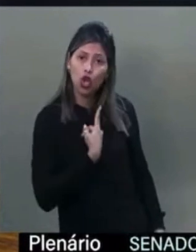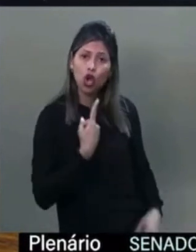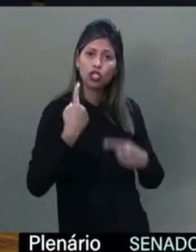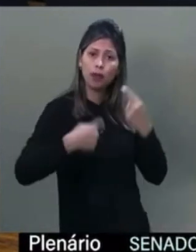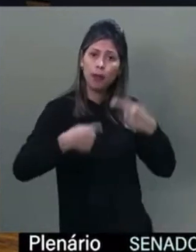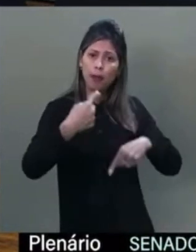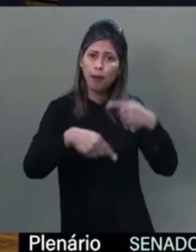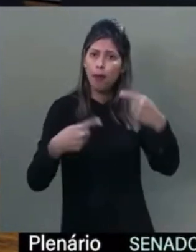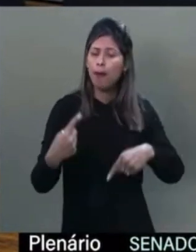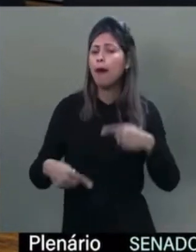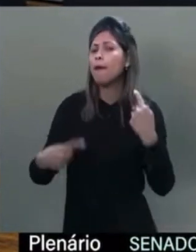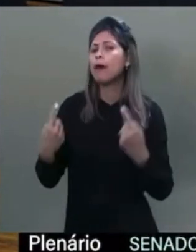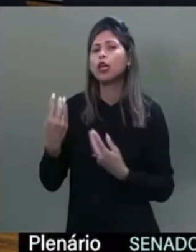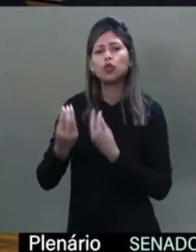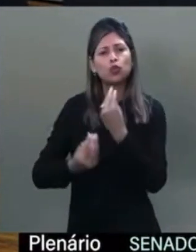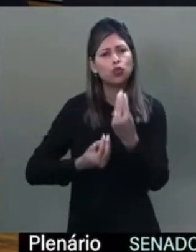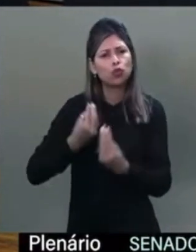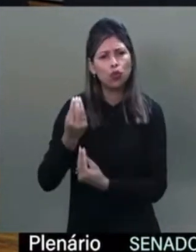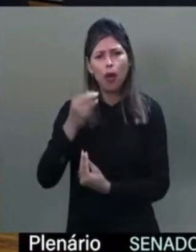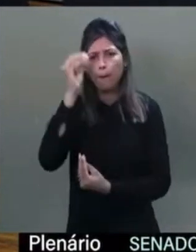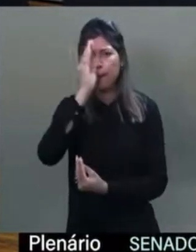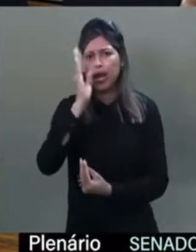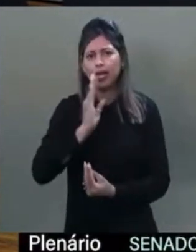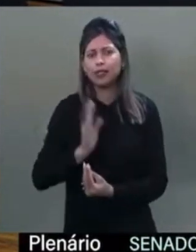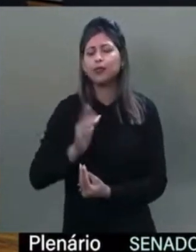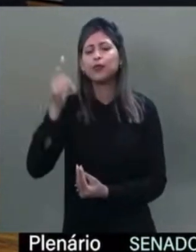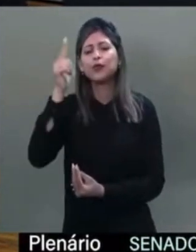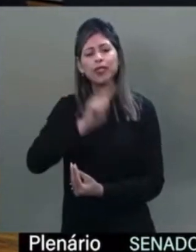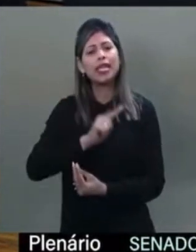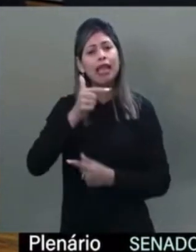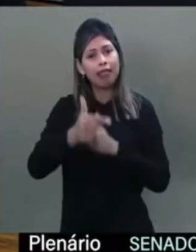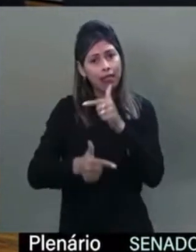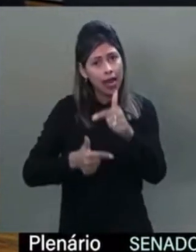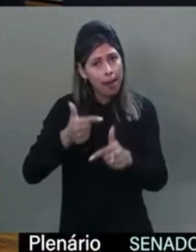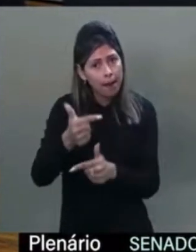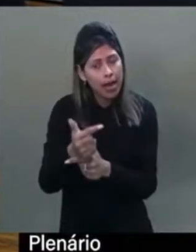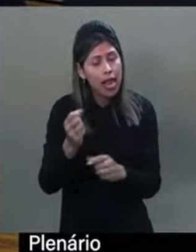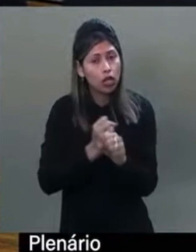é como o Brasil vai funcionar o ano de